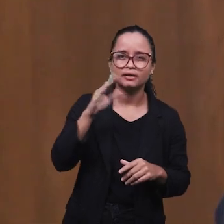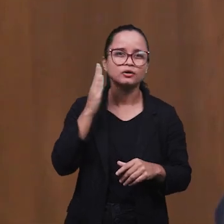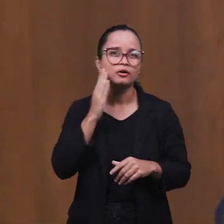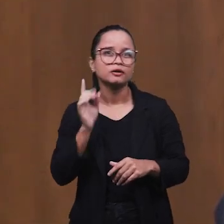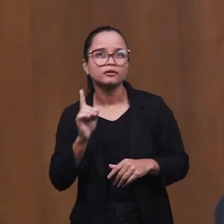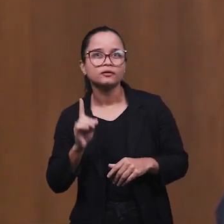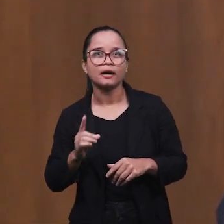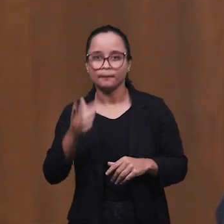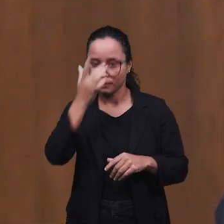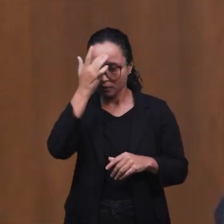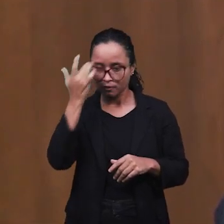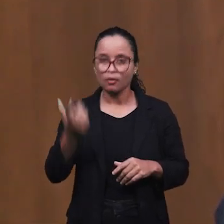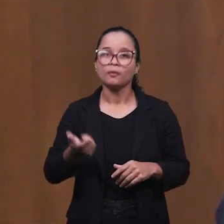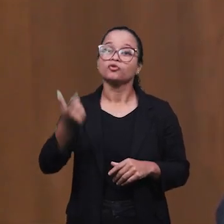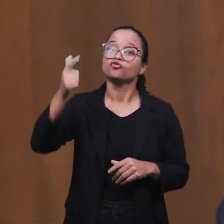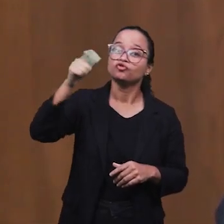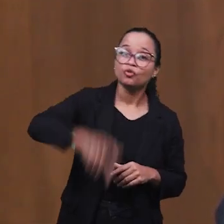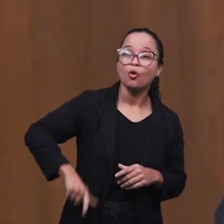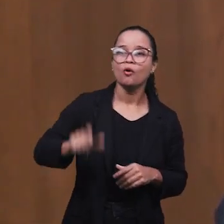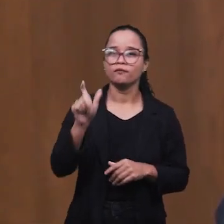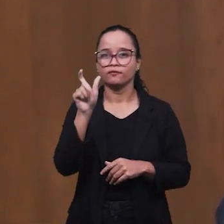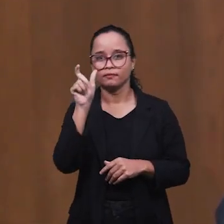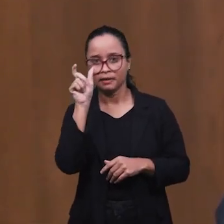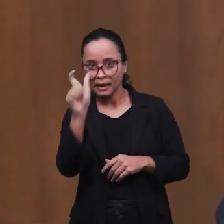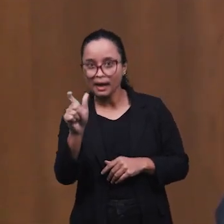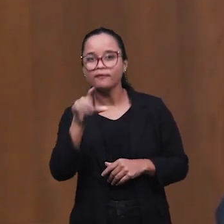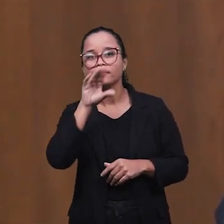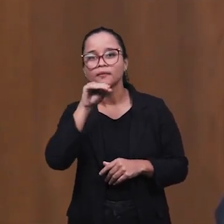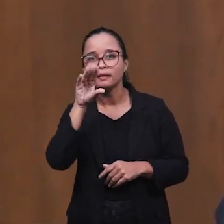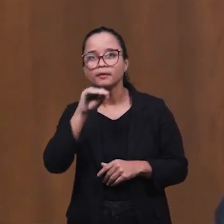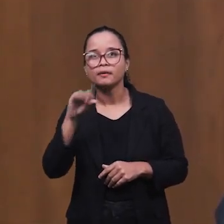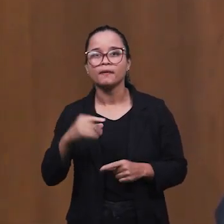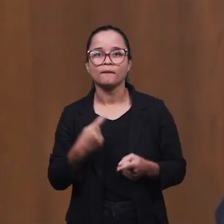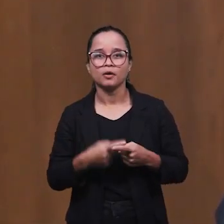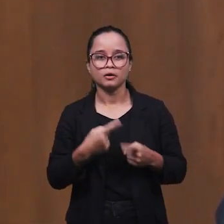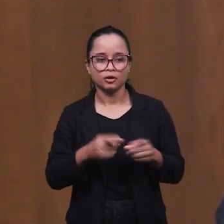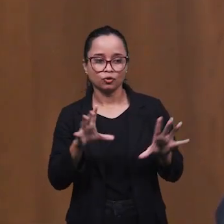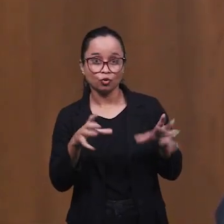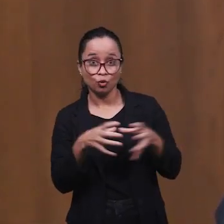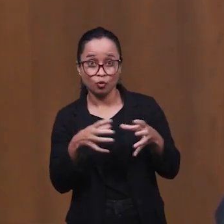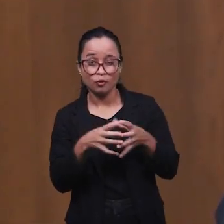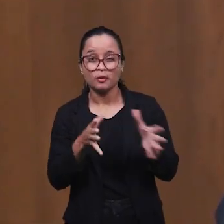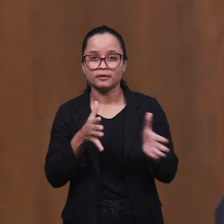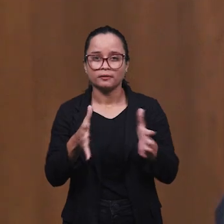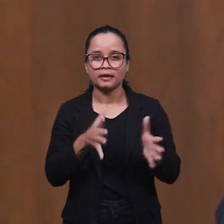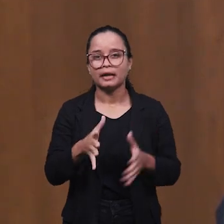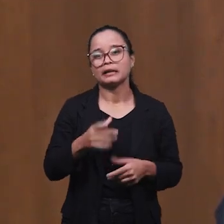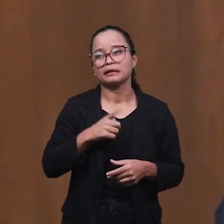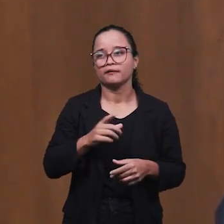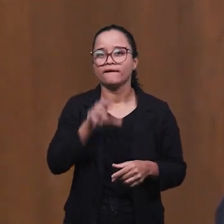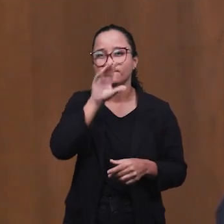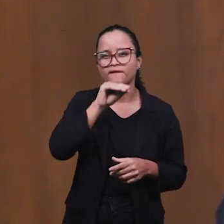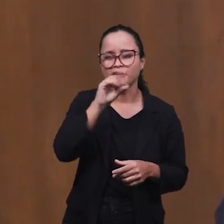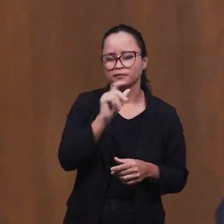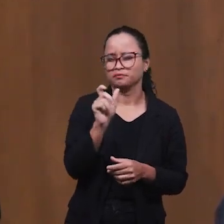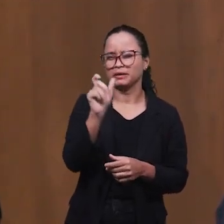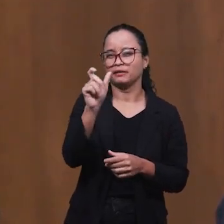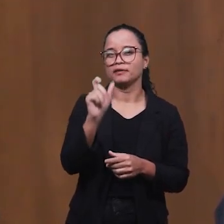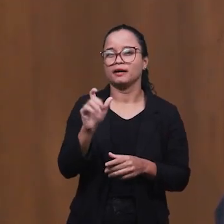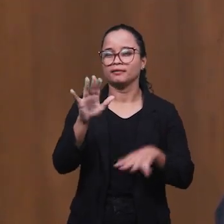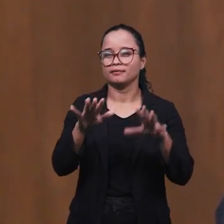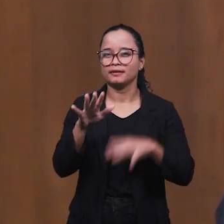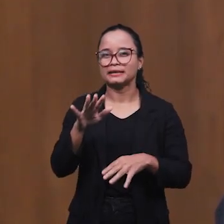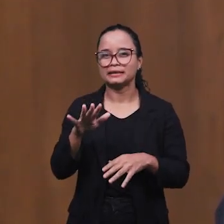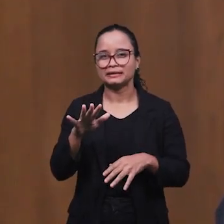pode repetir a palavra. Não há problema nisso, porque às vezes a pessoa do grupo de acessibilidade pronuncia uma palavra que não sai muito bem